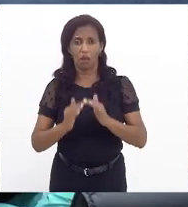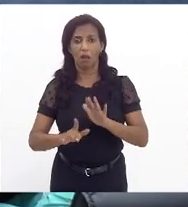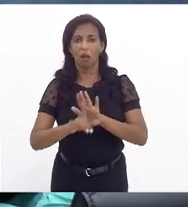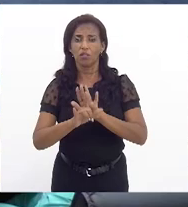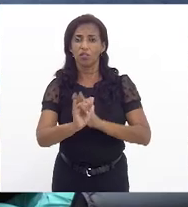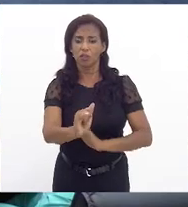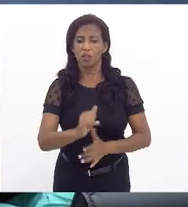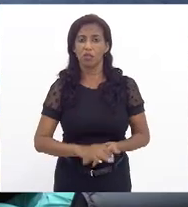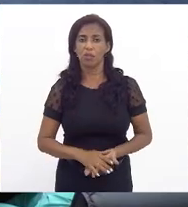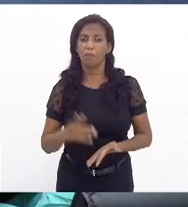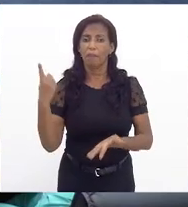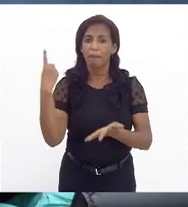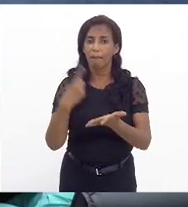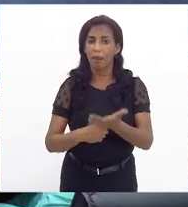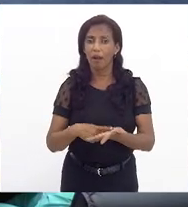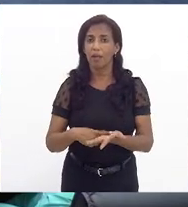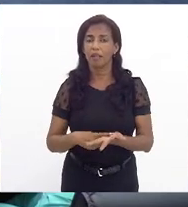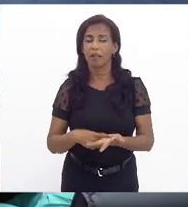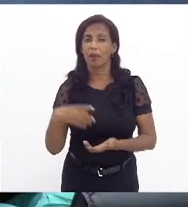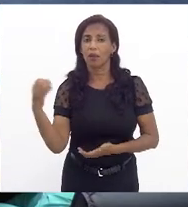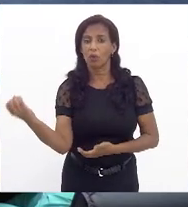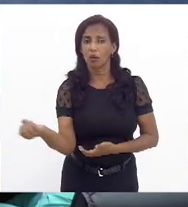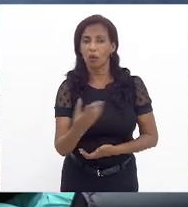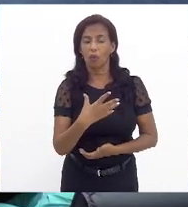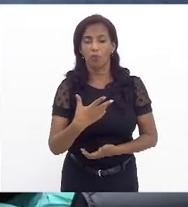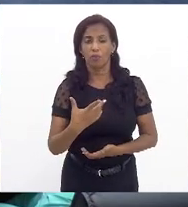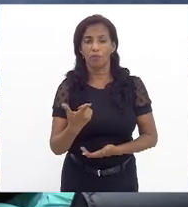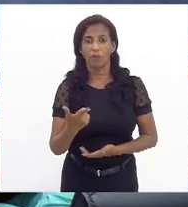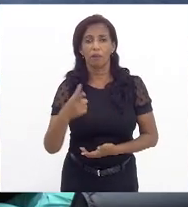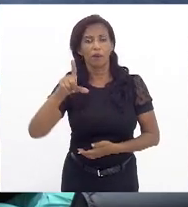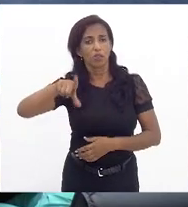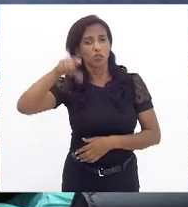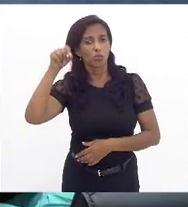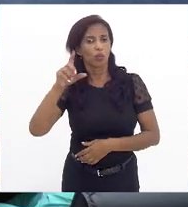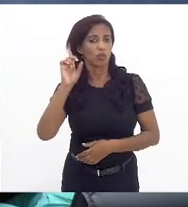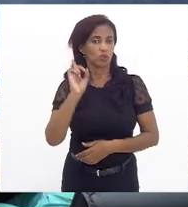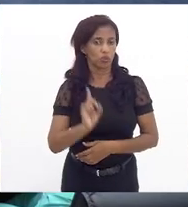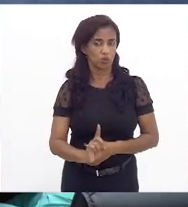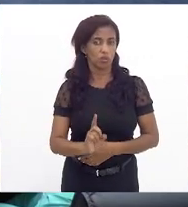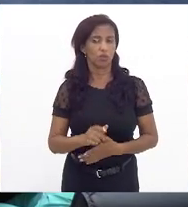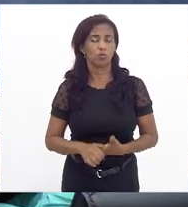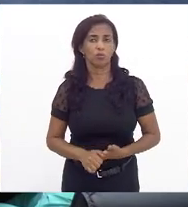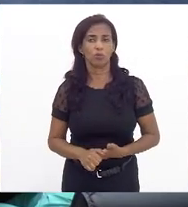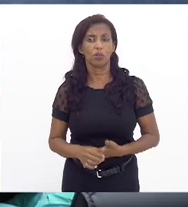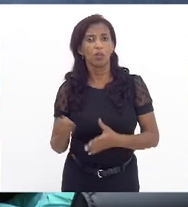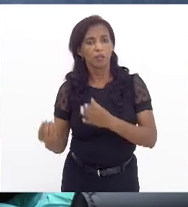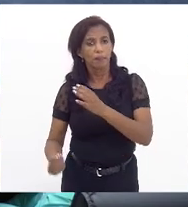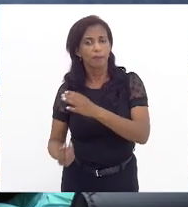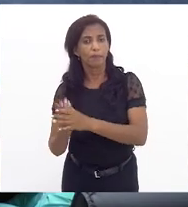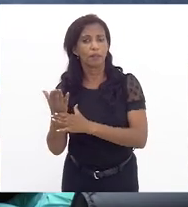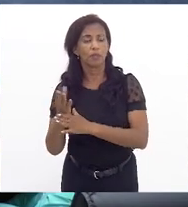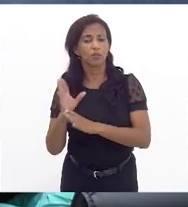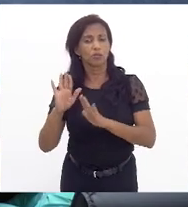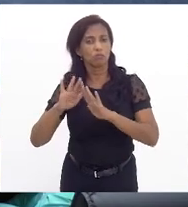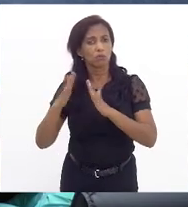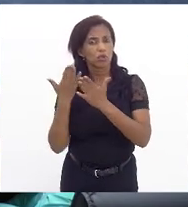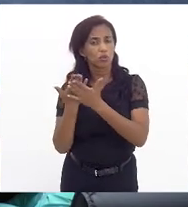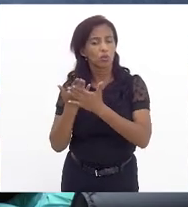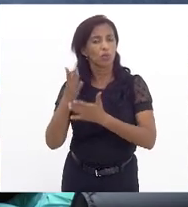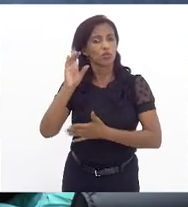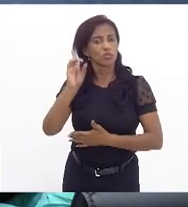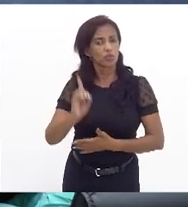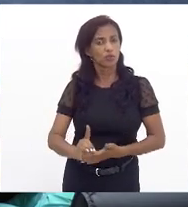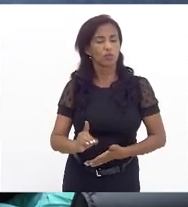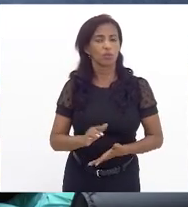leis. Marque a nova consulta para a escolha de diretores e implante o colégio de